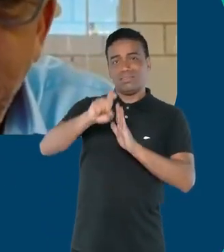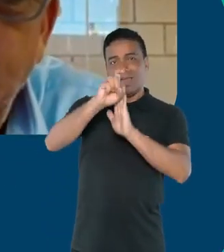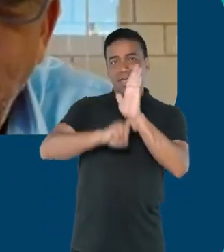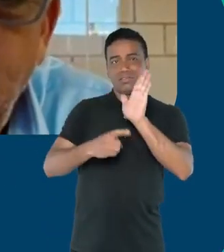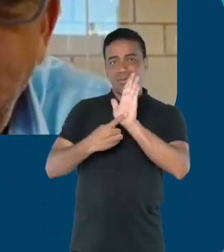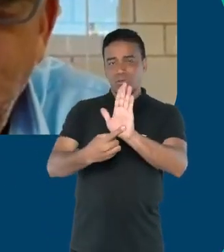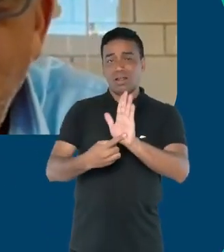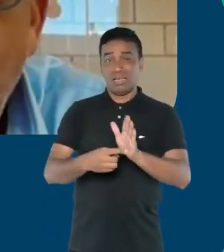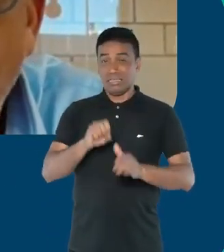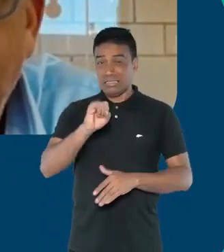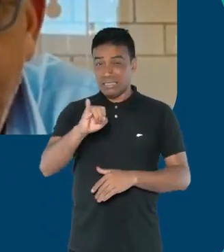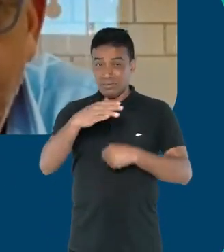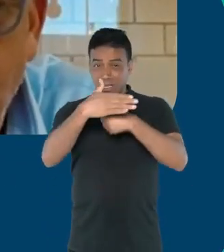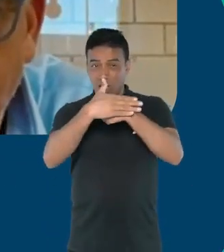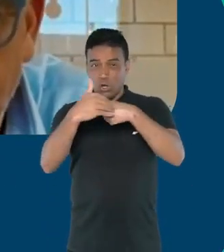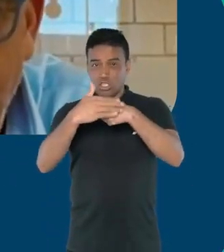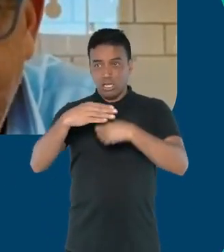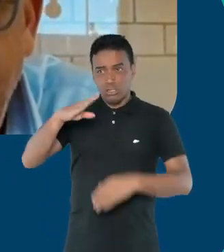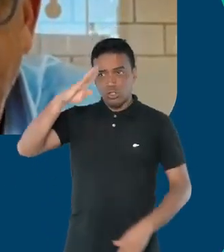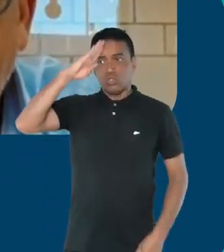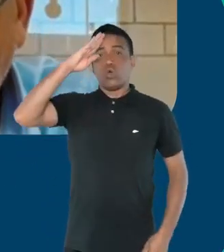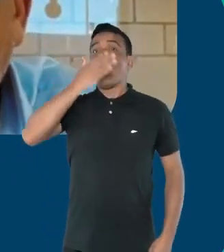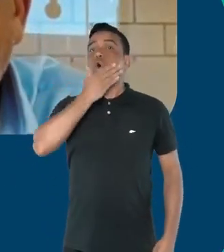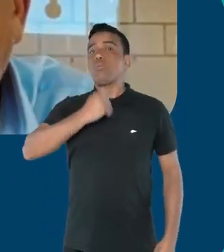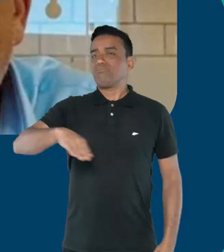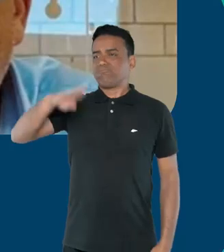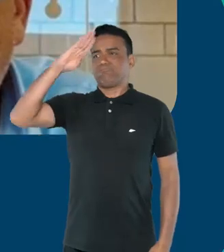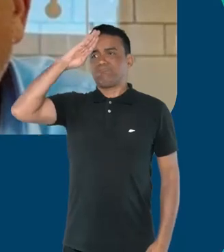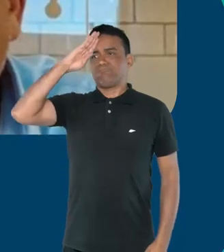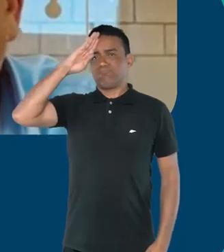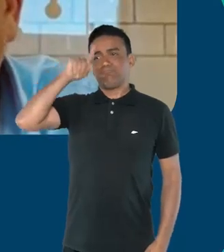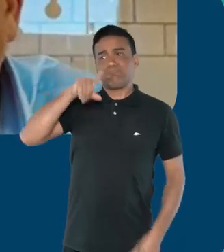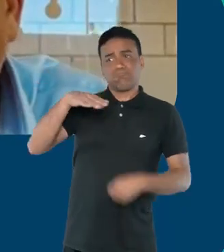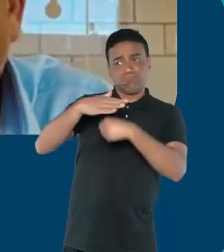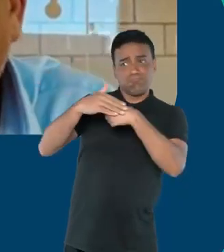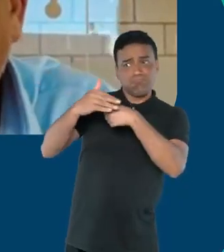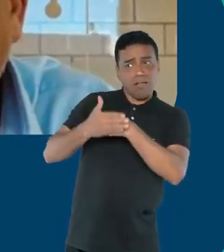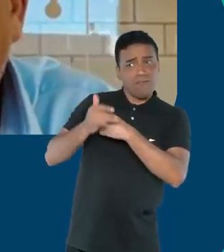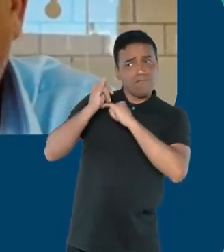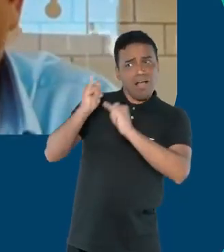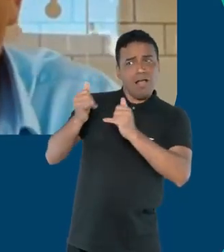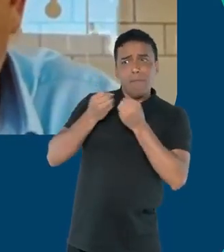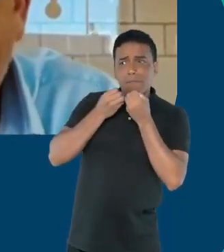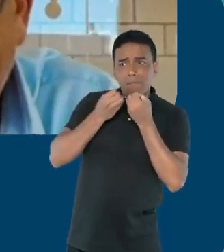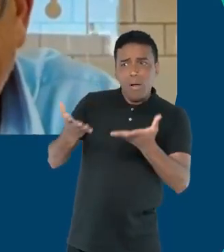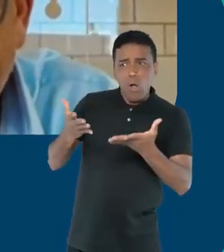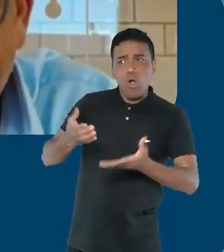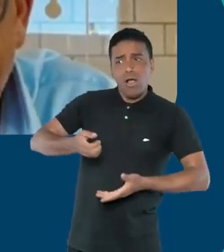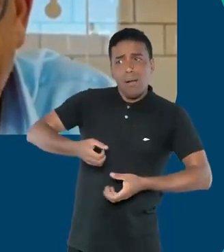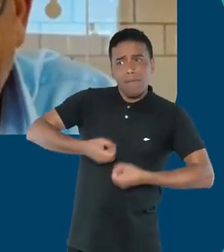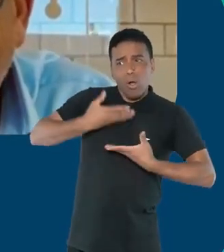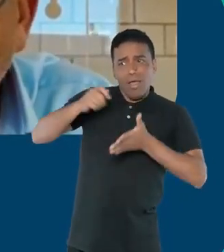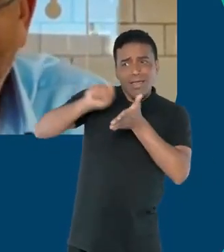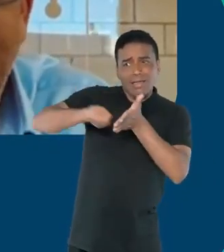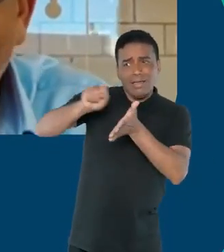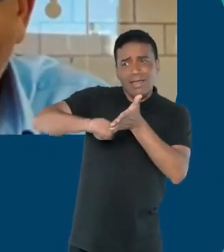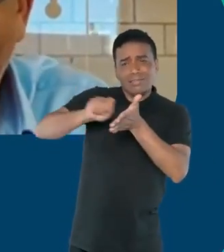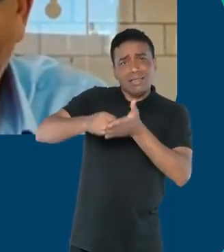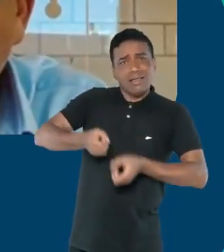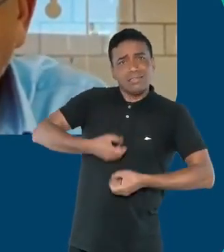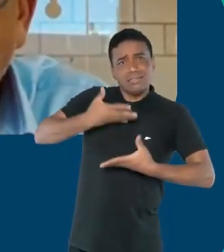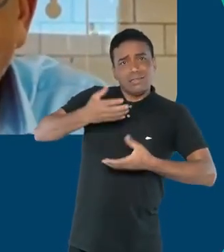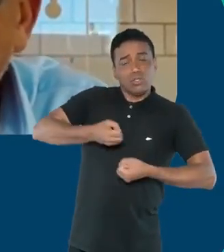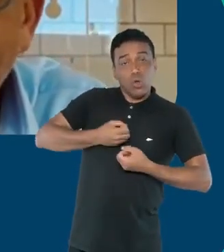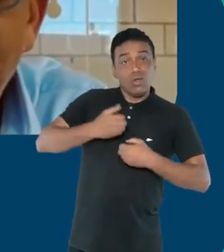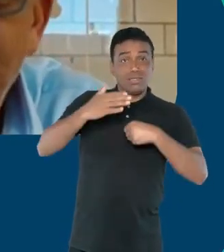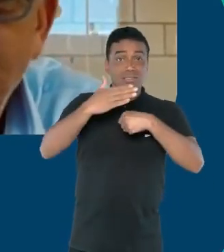você elogia um soldado, por exemplo, como sendo um bom poeta,